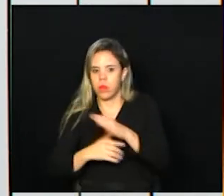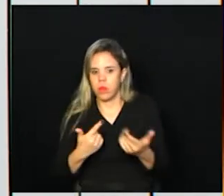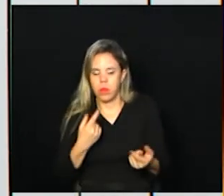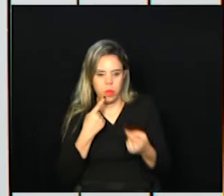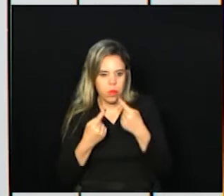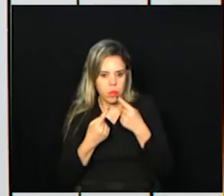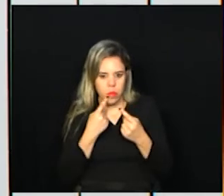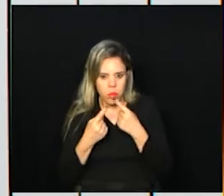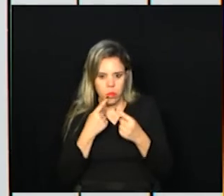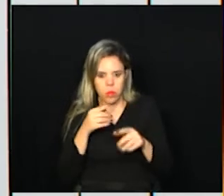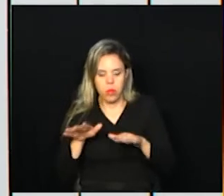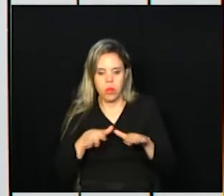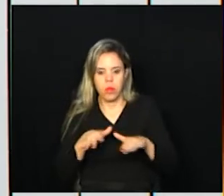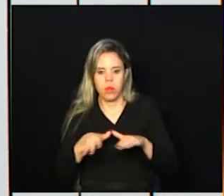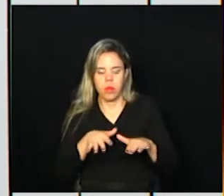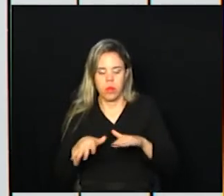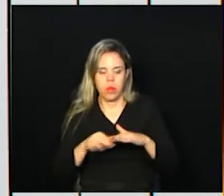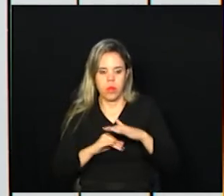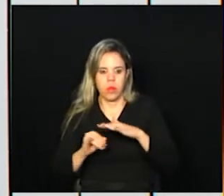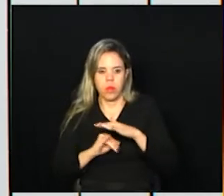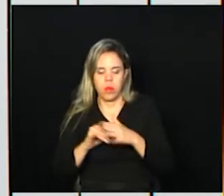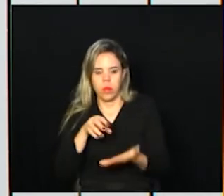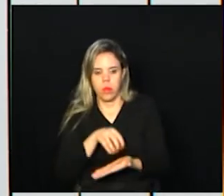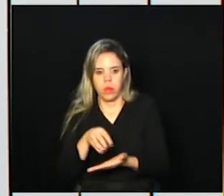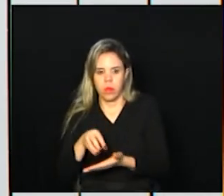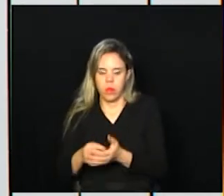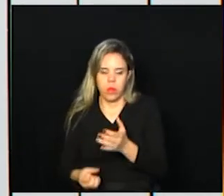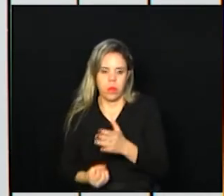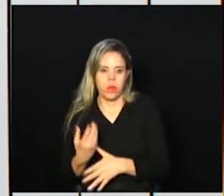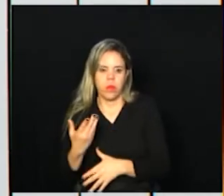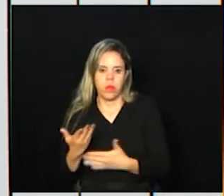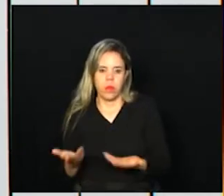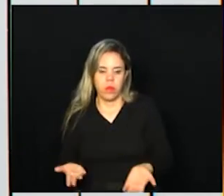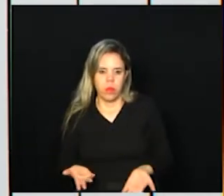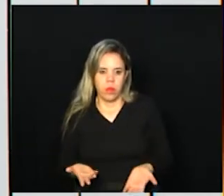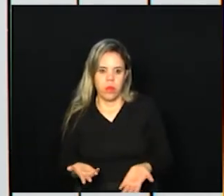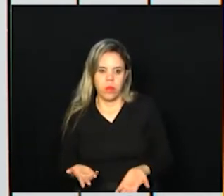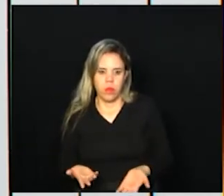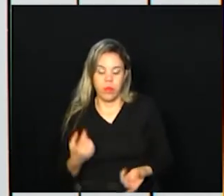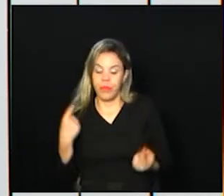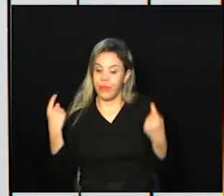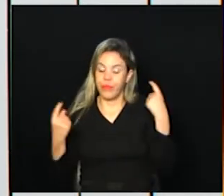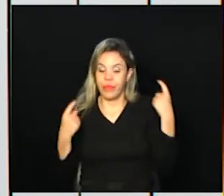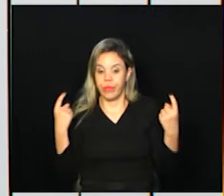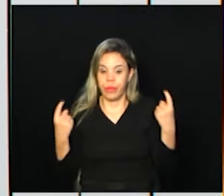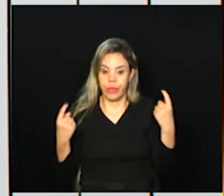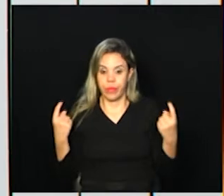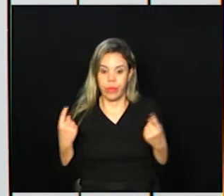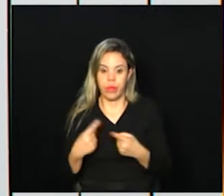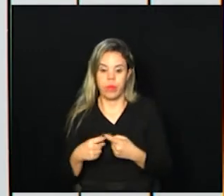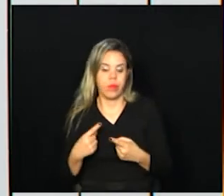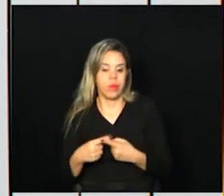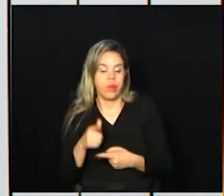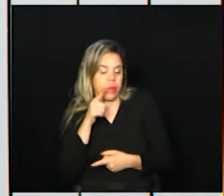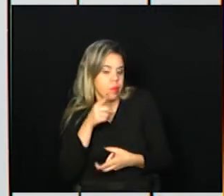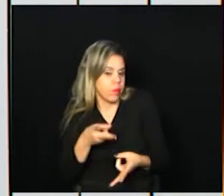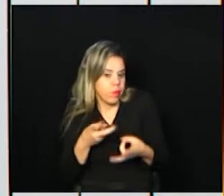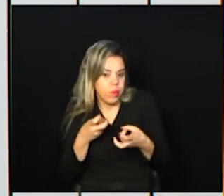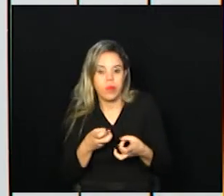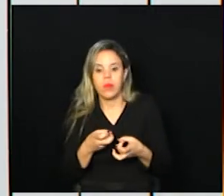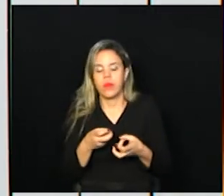dialogar com os movimentos, pelo que eu entendi, foi exatamente isso que aconteceu. Isso me deixa um pouco preocupada, porque a gente não consegue enxergar